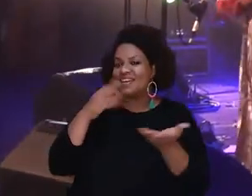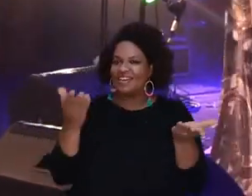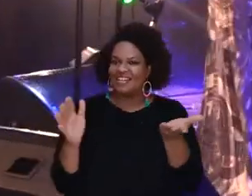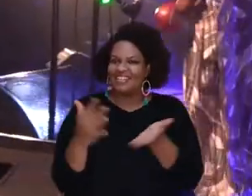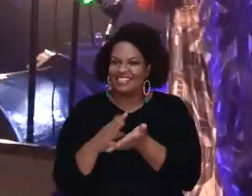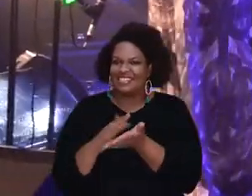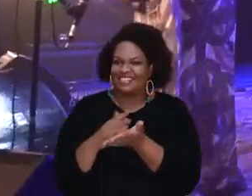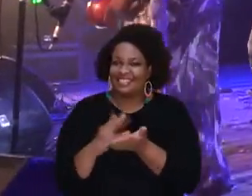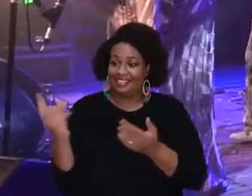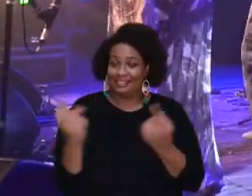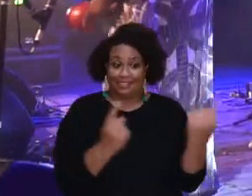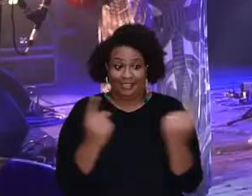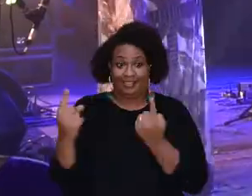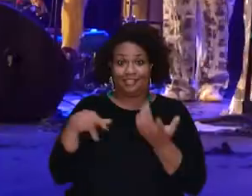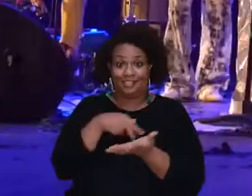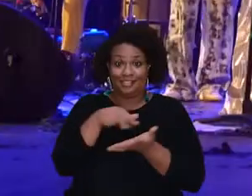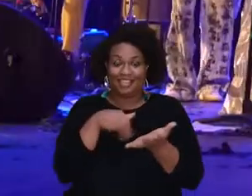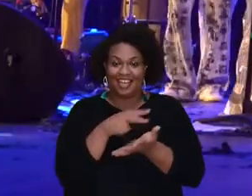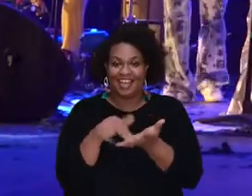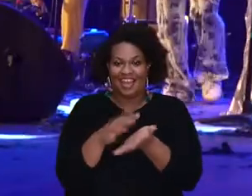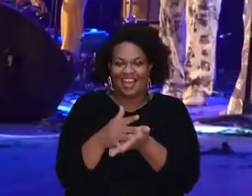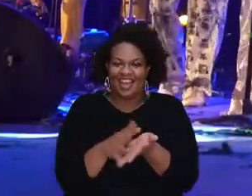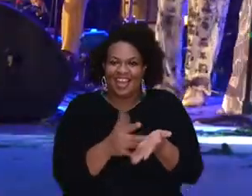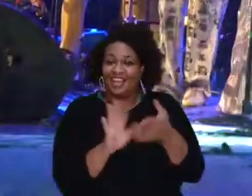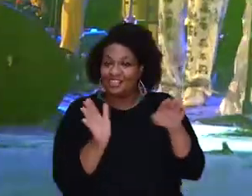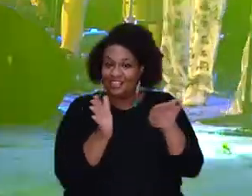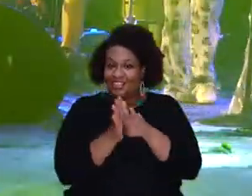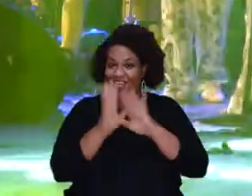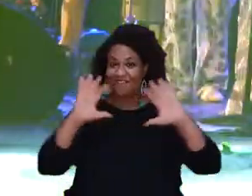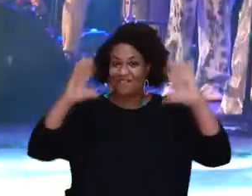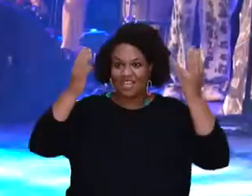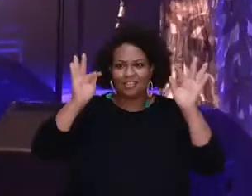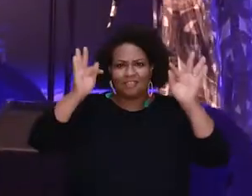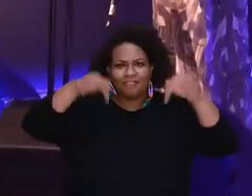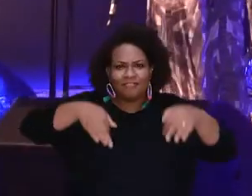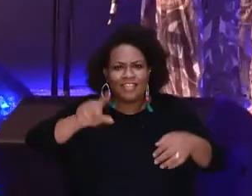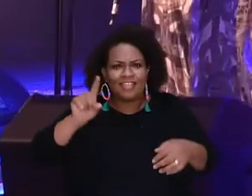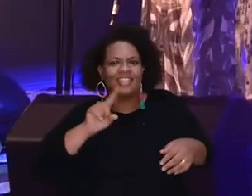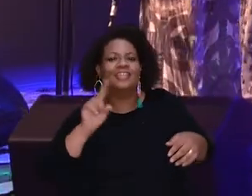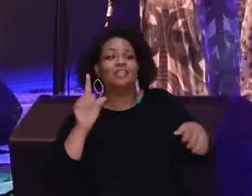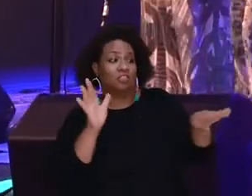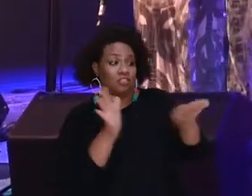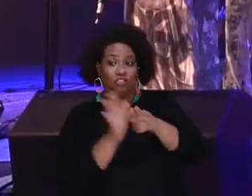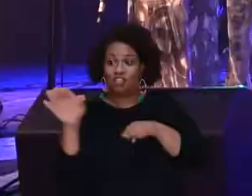mamãe, dona Maria, rala coco chegou com Aurinha, hoje a festa não vai mais ter